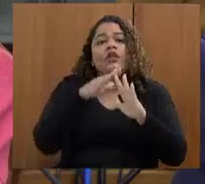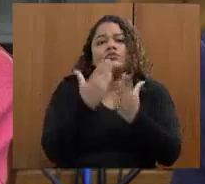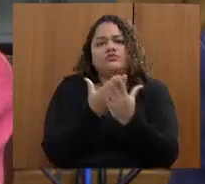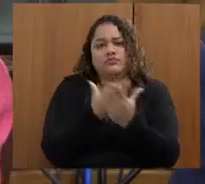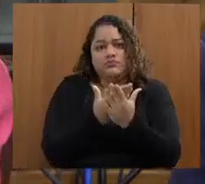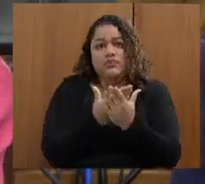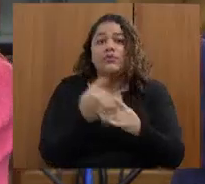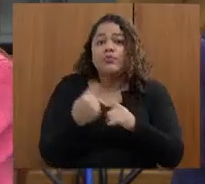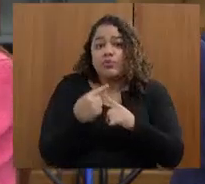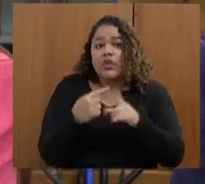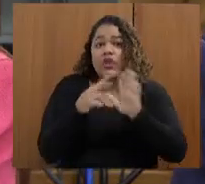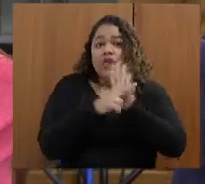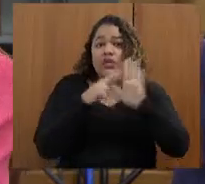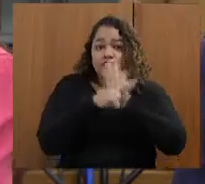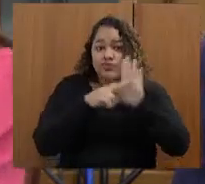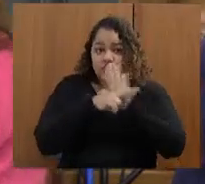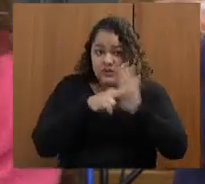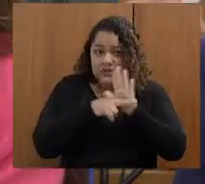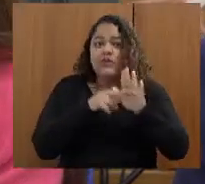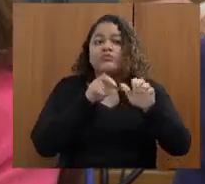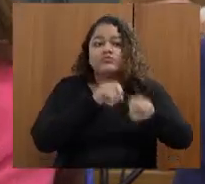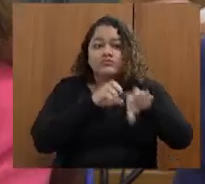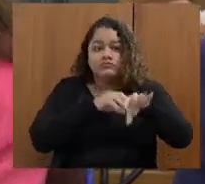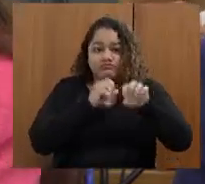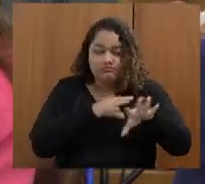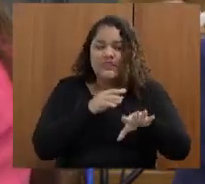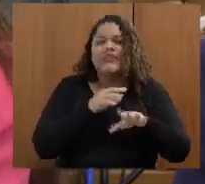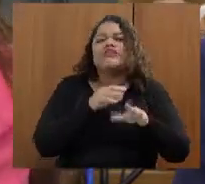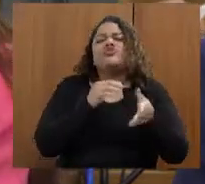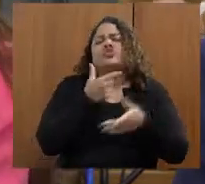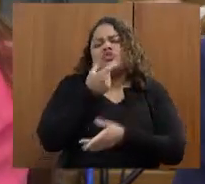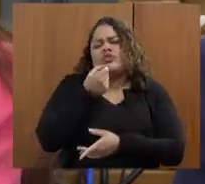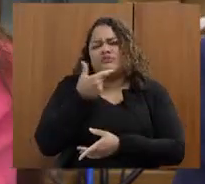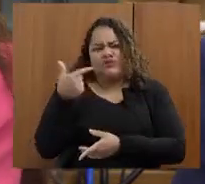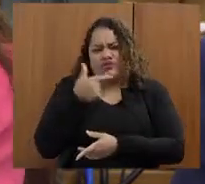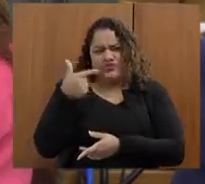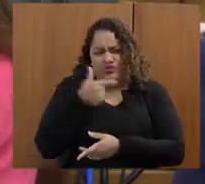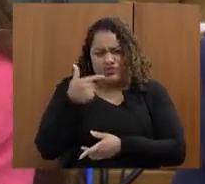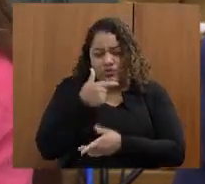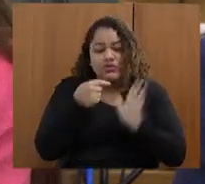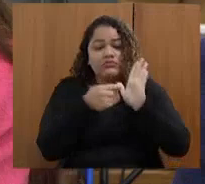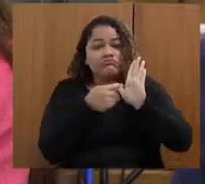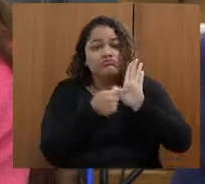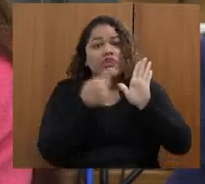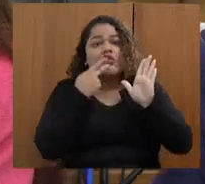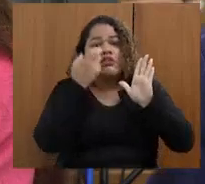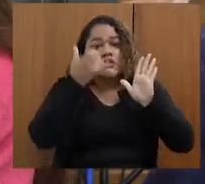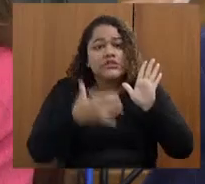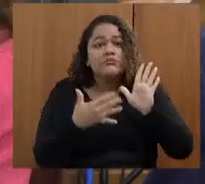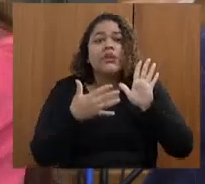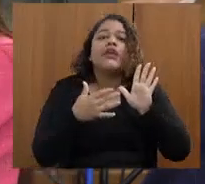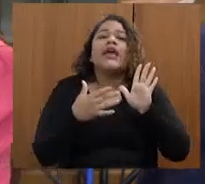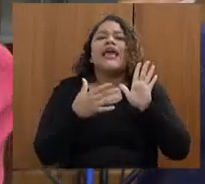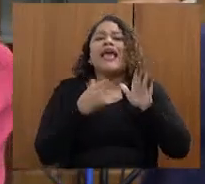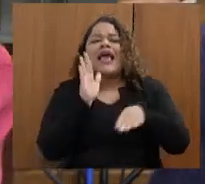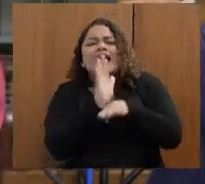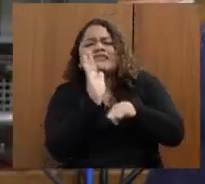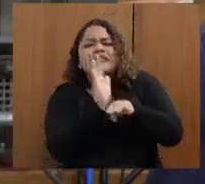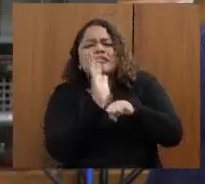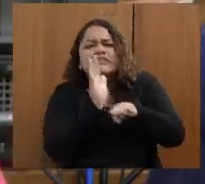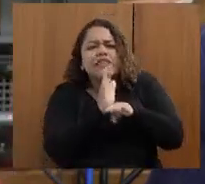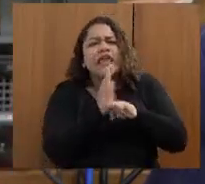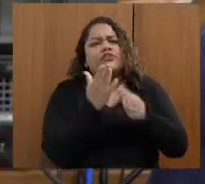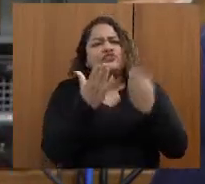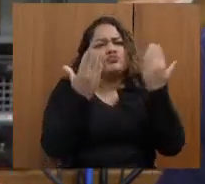resolução da Secretaria de Estado de Educação de 2022 que prever que esses assistentes e esses núcleos dos assistentes